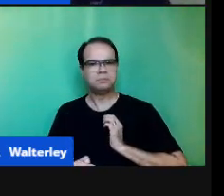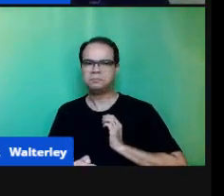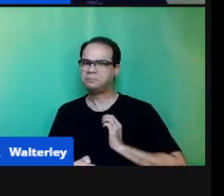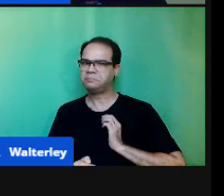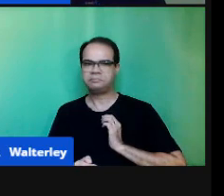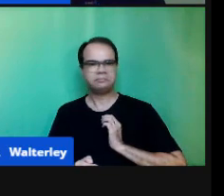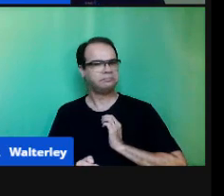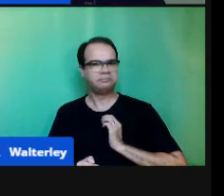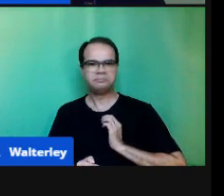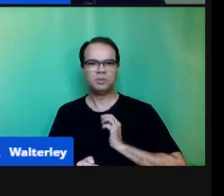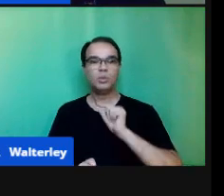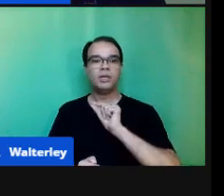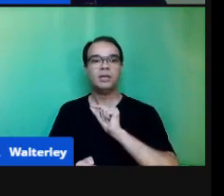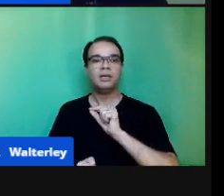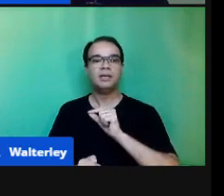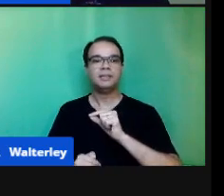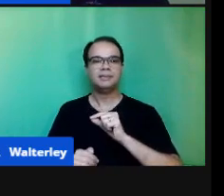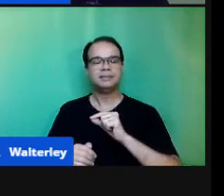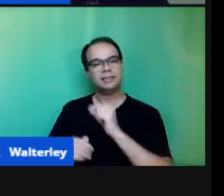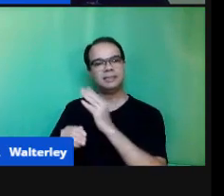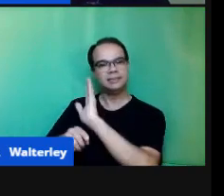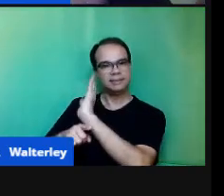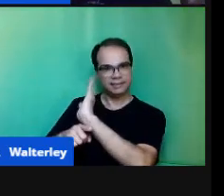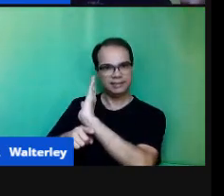cinema, limpador de cinema,